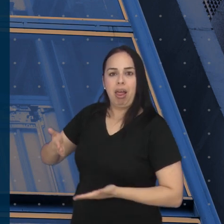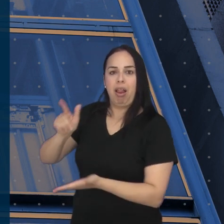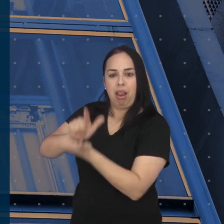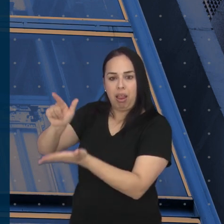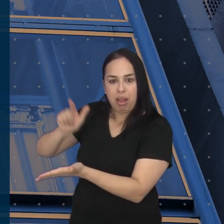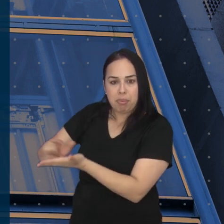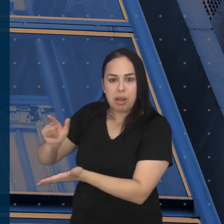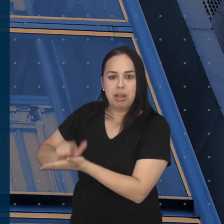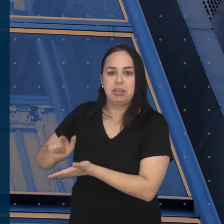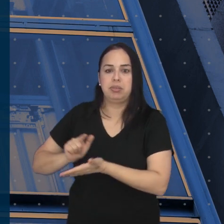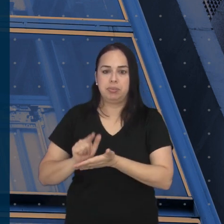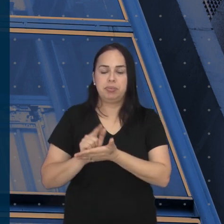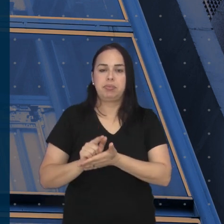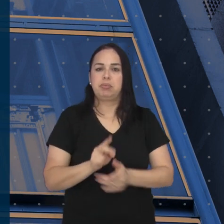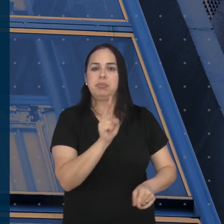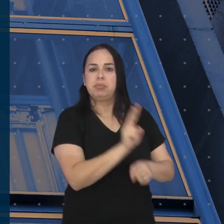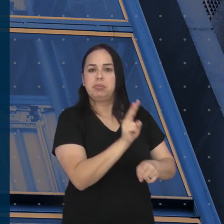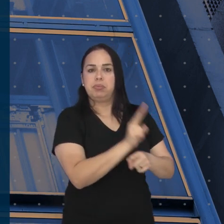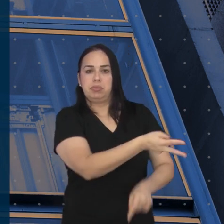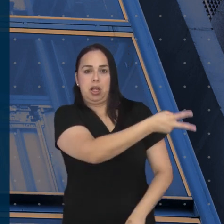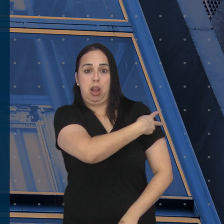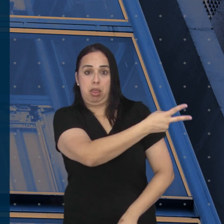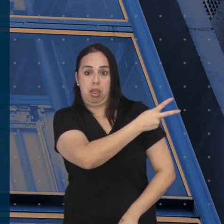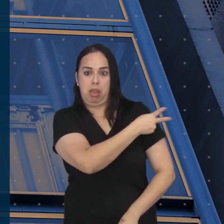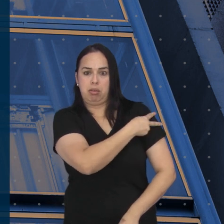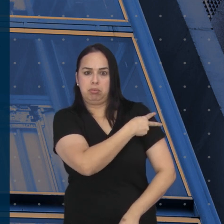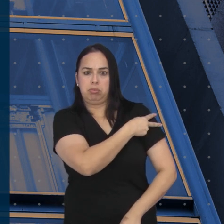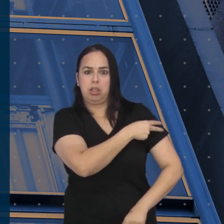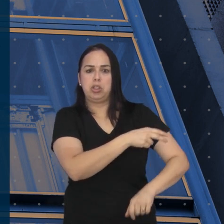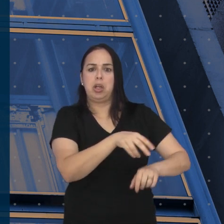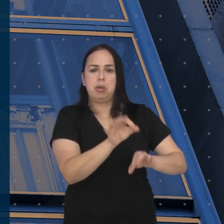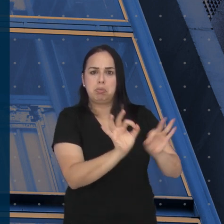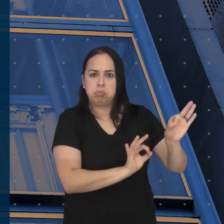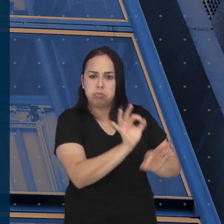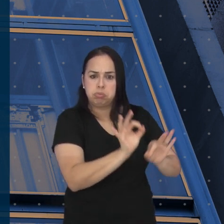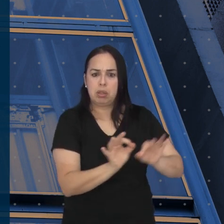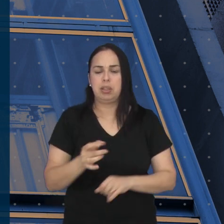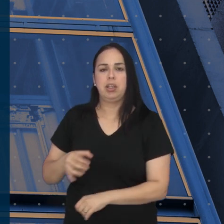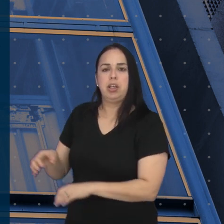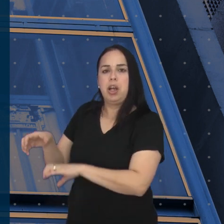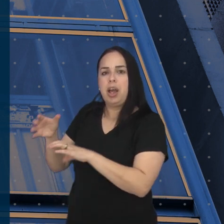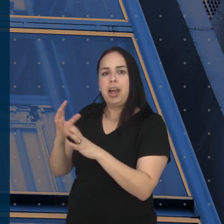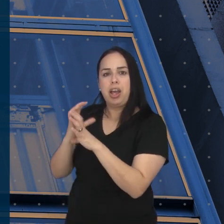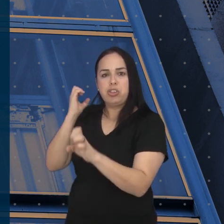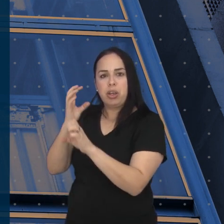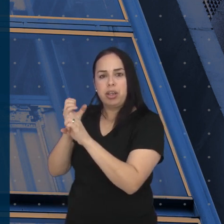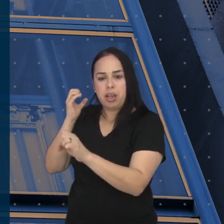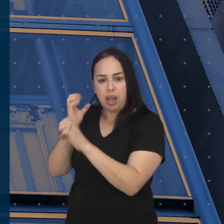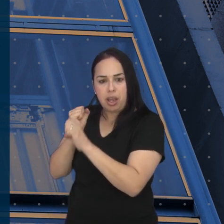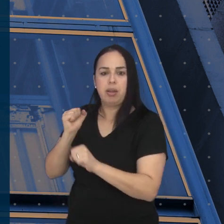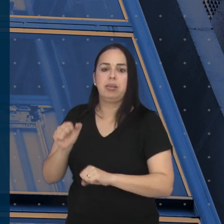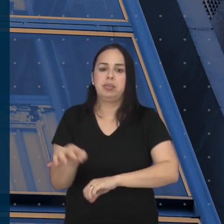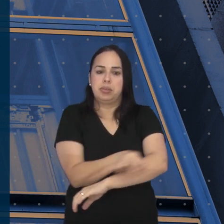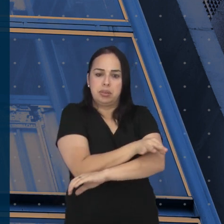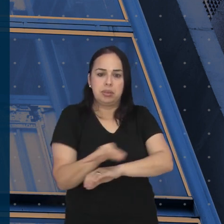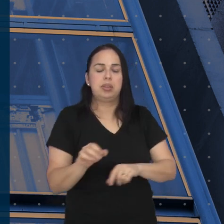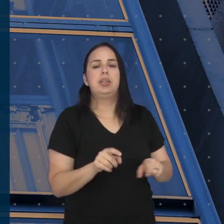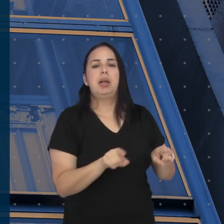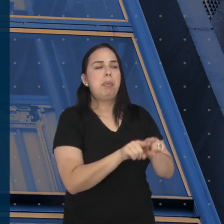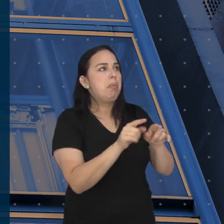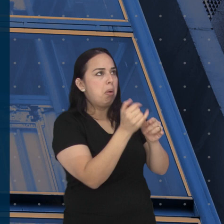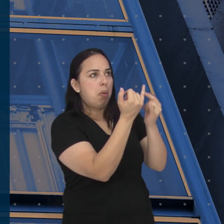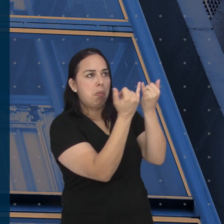diarista, encarregado de equipe de conservação de vias permanentes, engenheiro civil, instalador reparador de